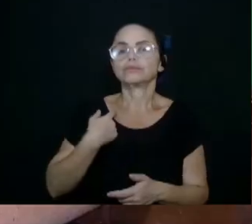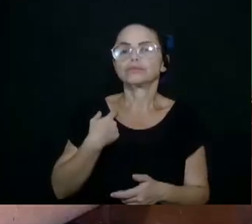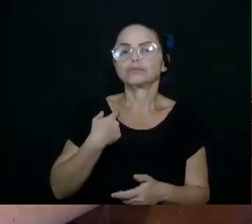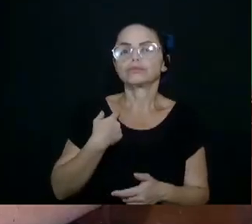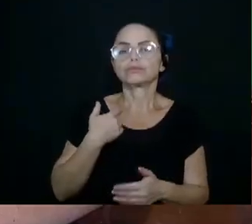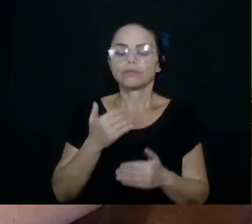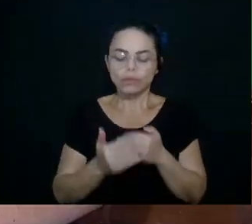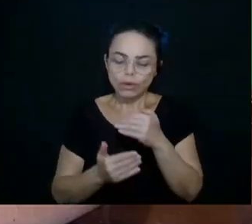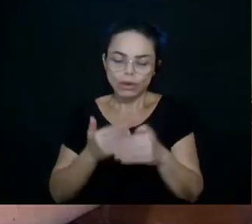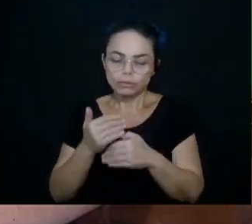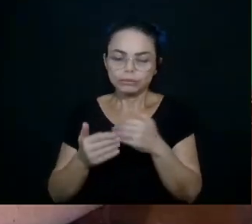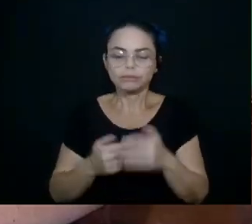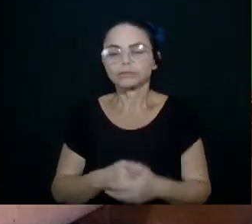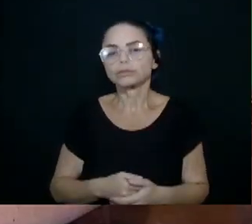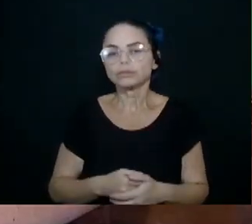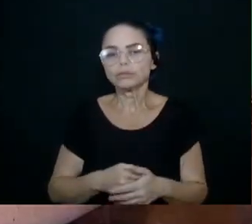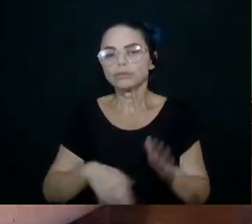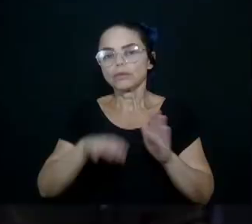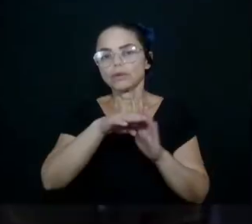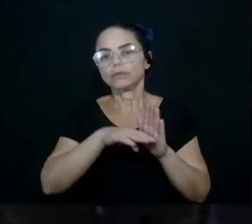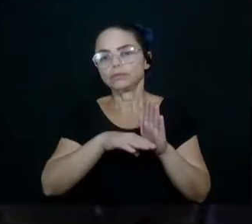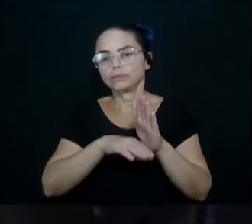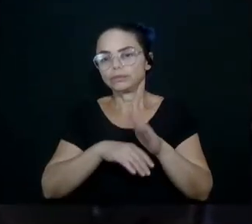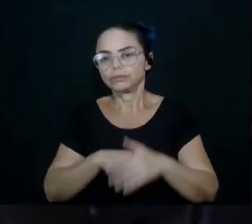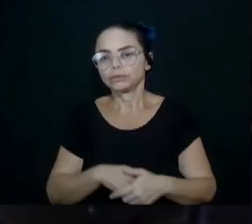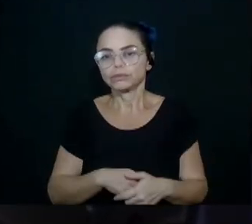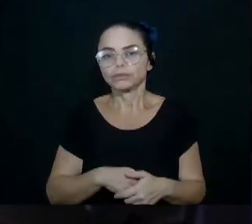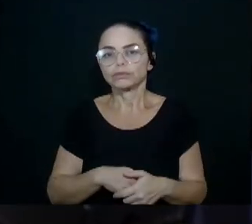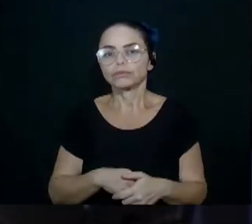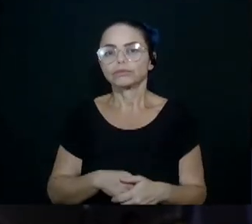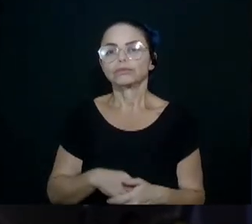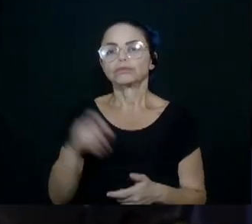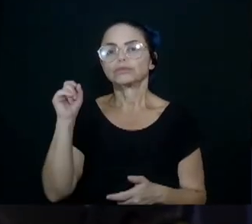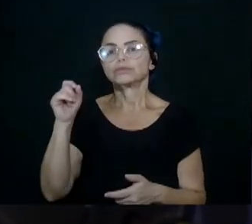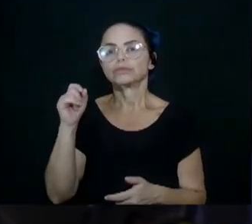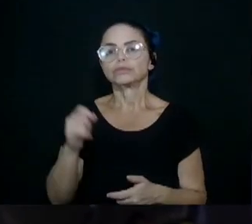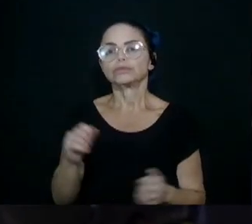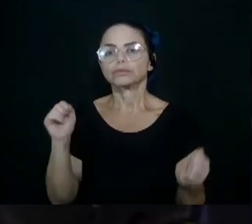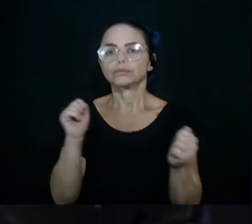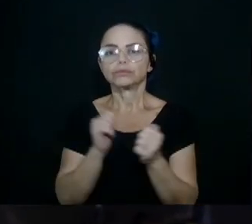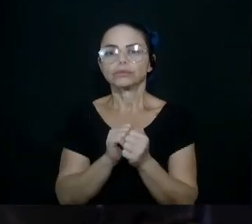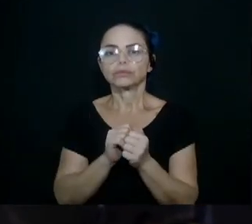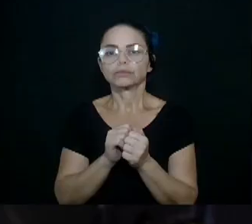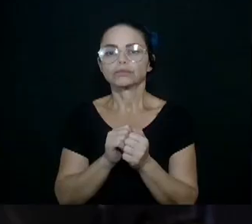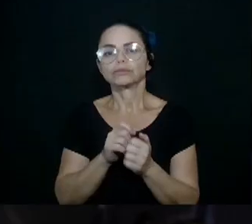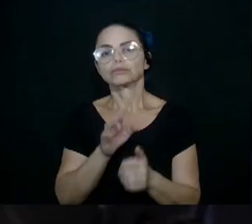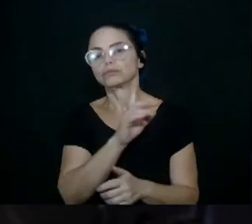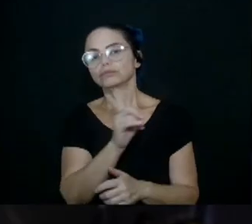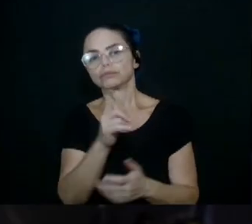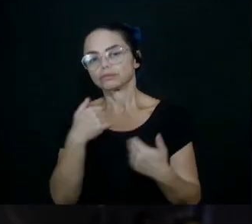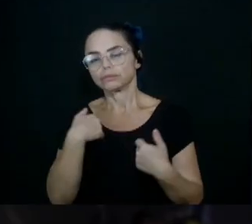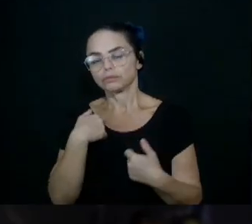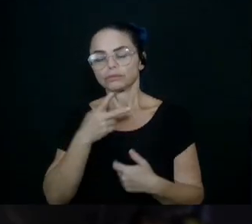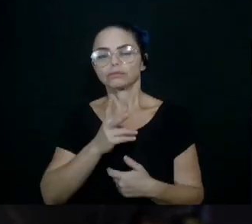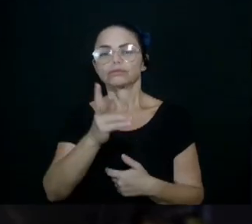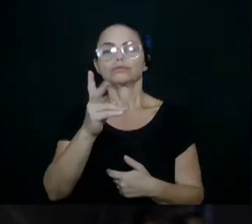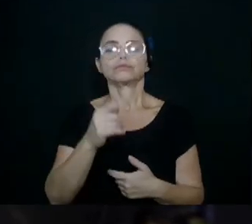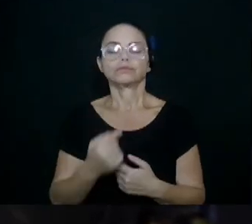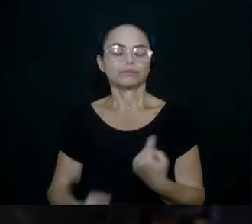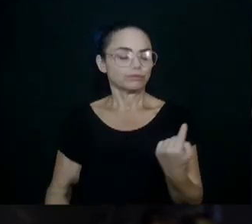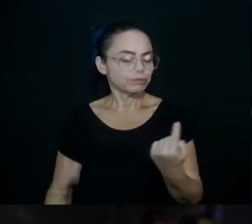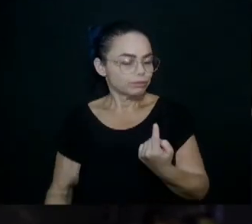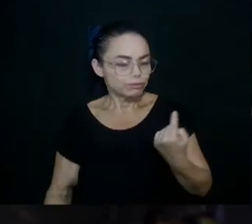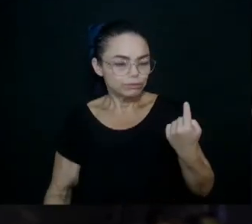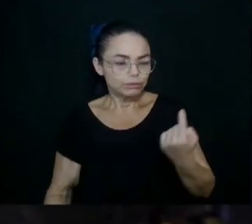passo, nessa escala do negócio? Quem faz isso junto com você ou você fala, não, eu sento e faço tudo sozinho, contrato